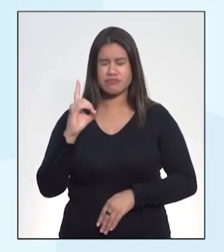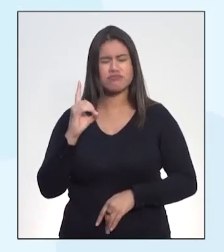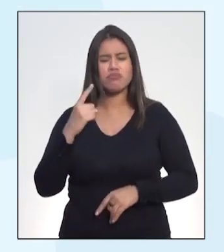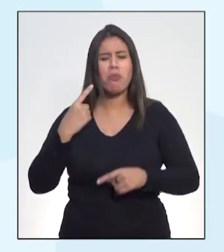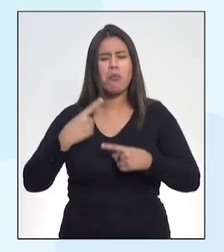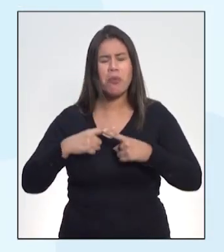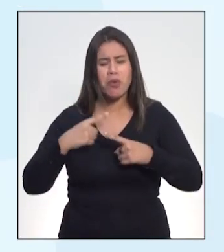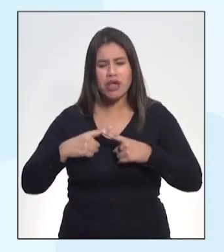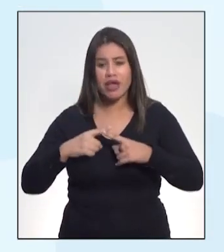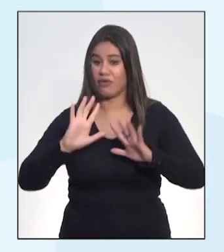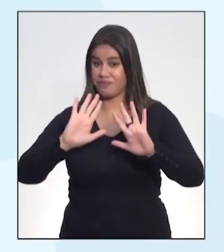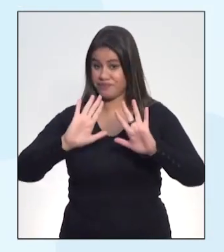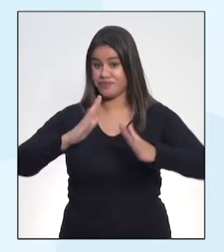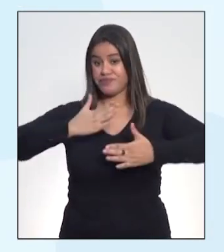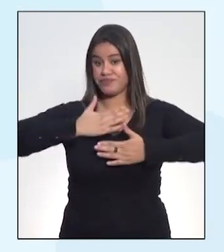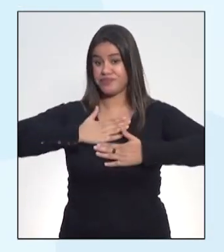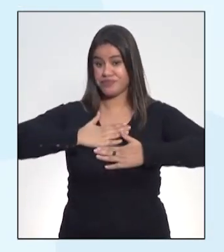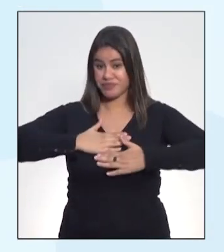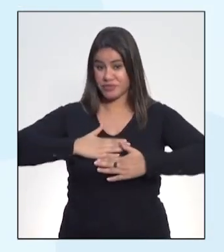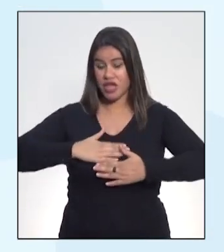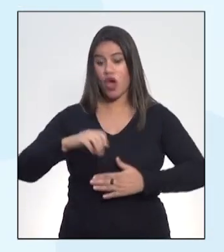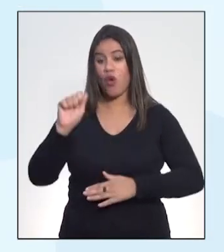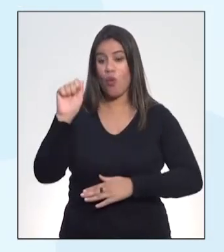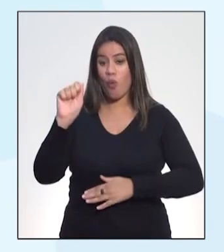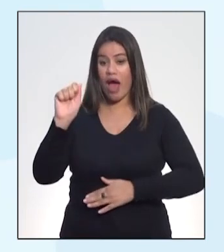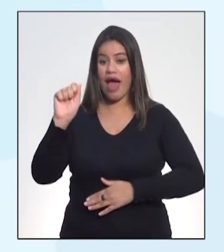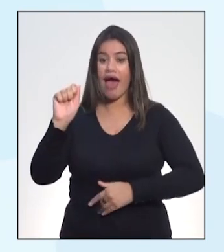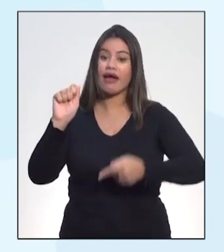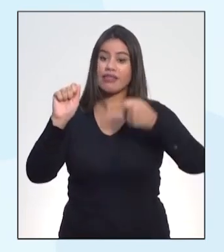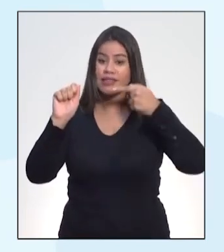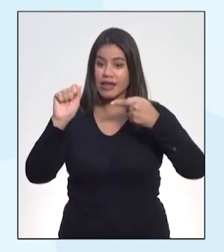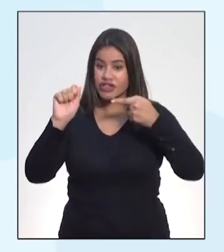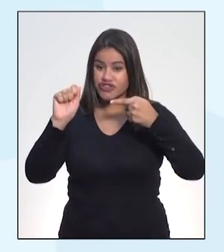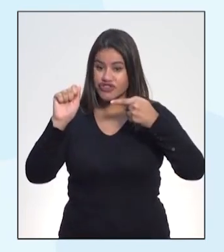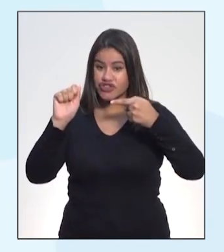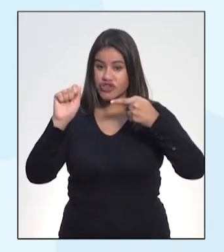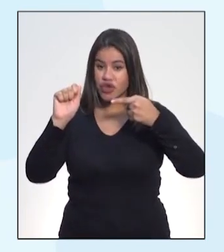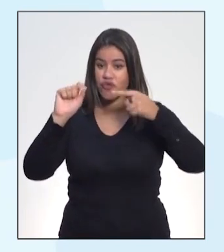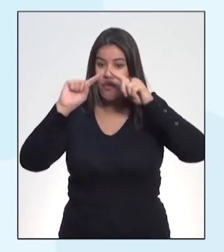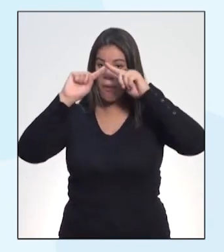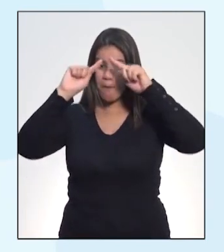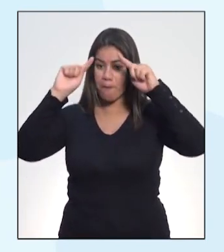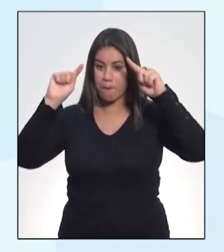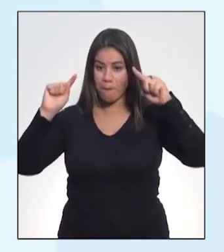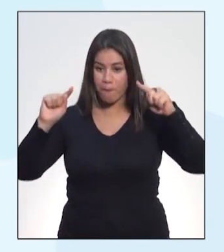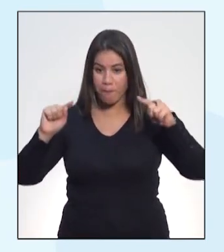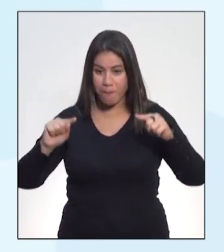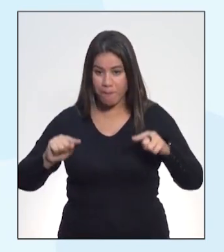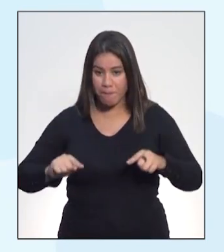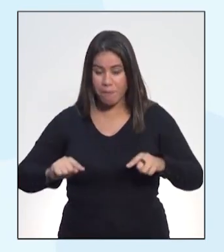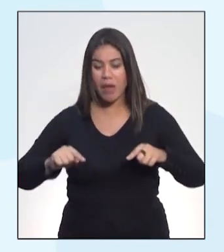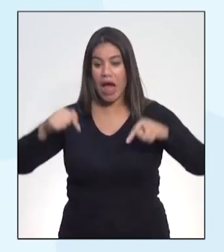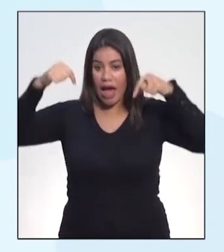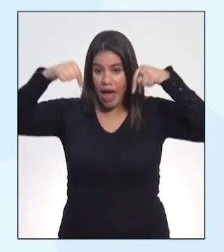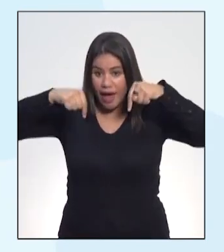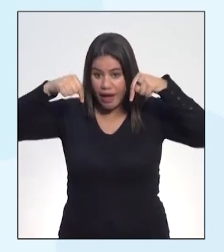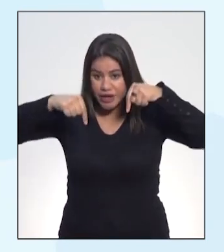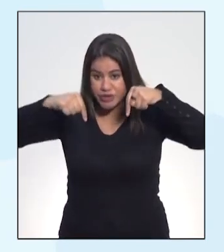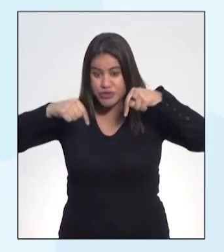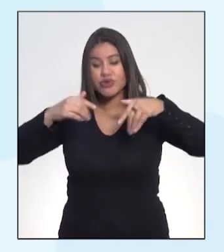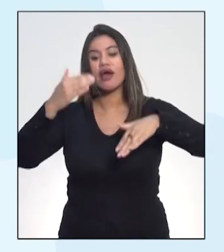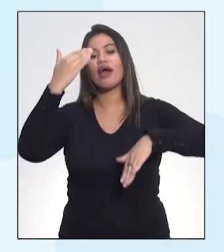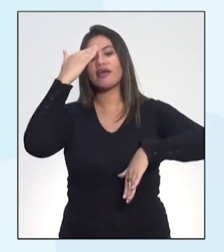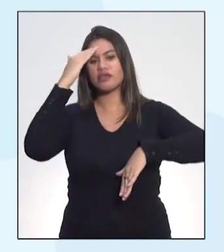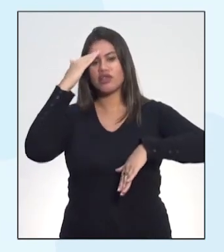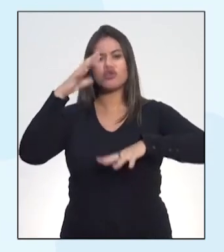com calma. Lembra, o A é negativo com cavidade voltada para baixo. Aí você vai falar, tudo bem, todos têm